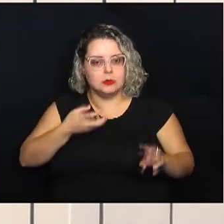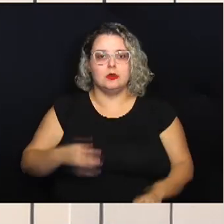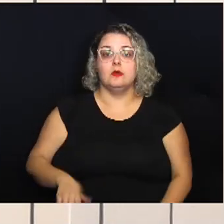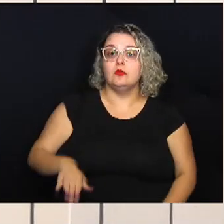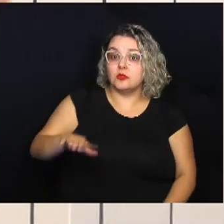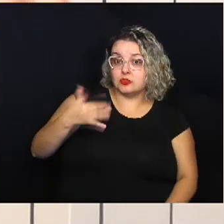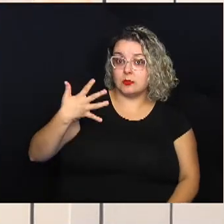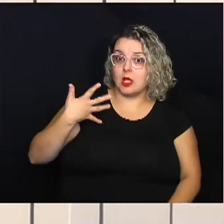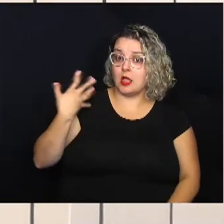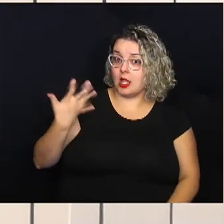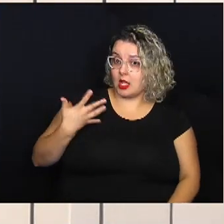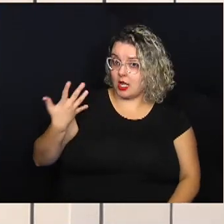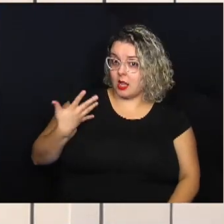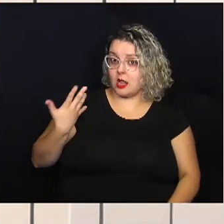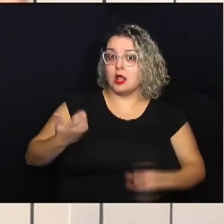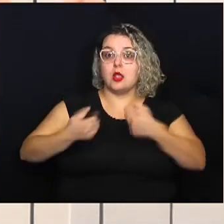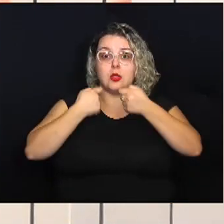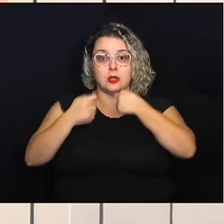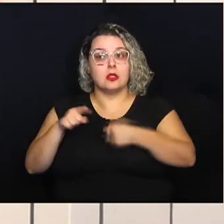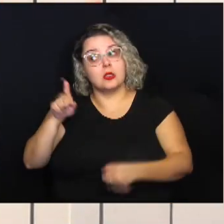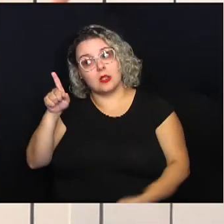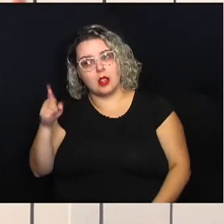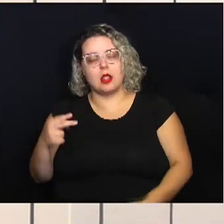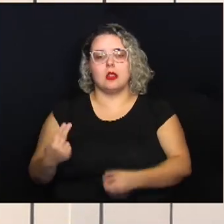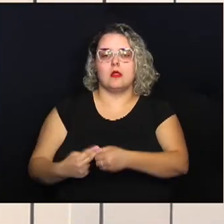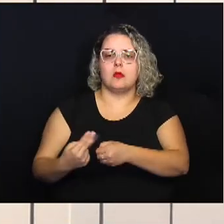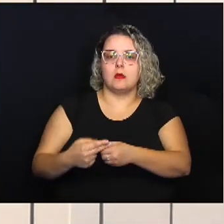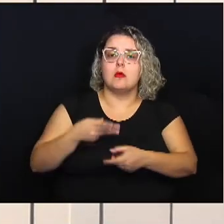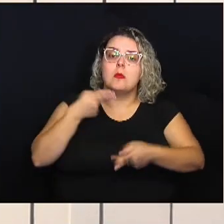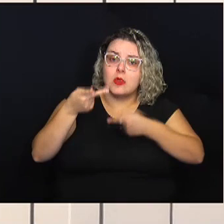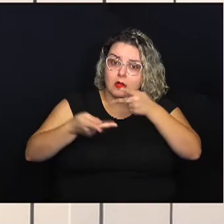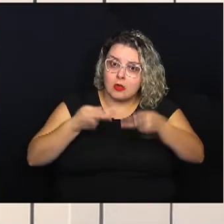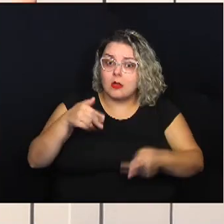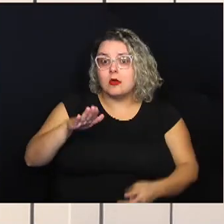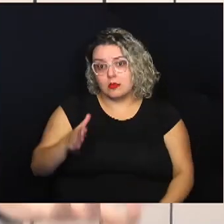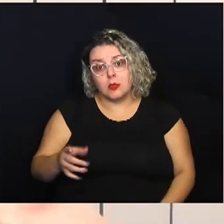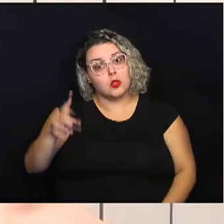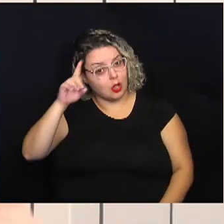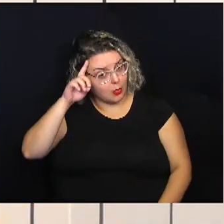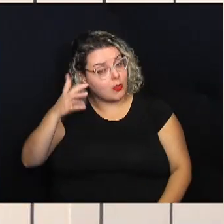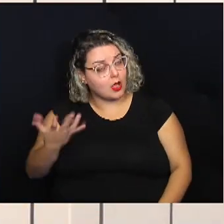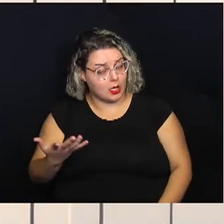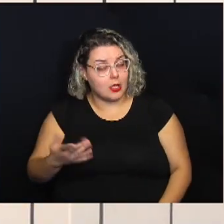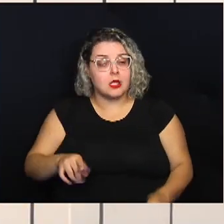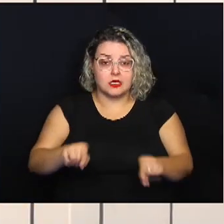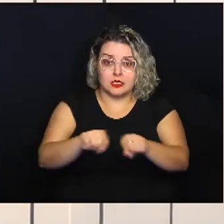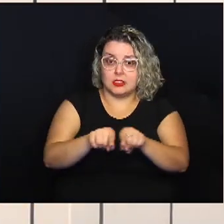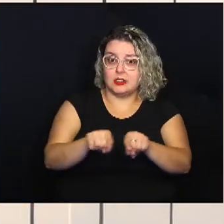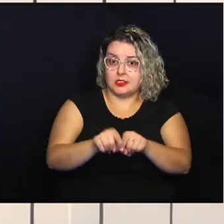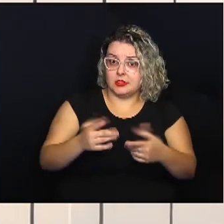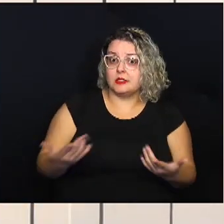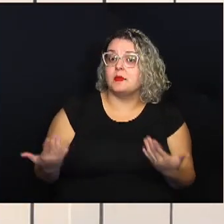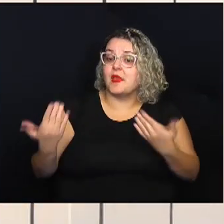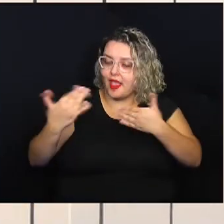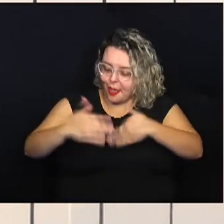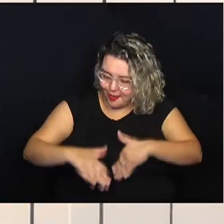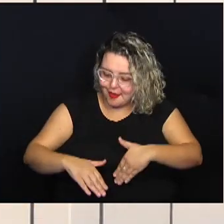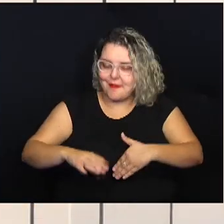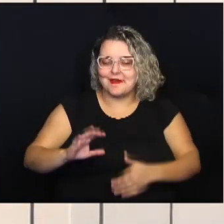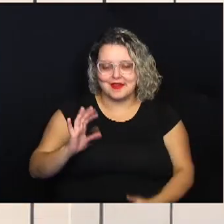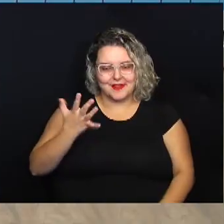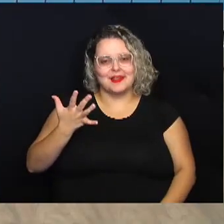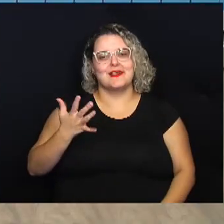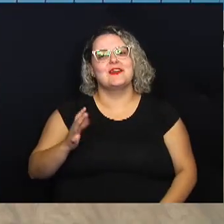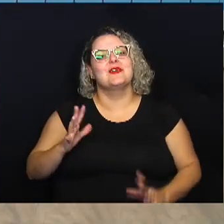Galiza, que está na universidade, para nos contar mais sobre este dia e também sobre a prova que acontece todos